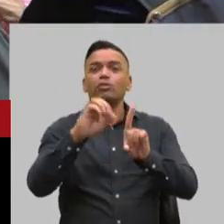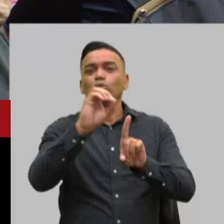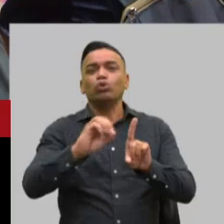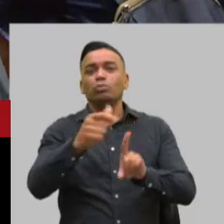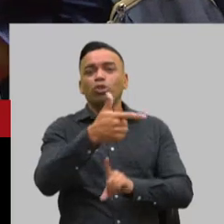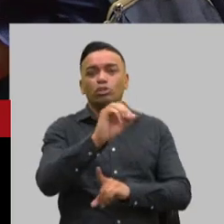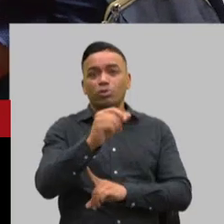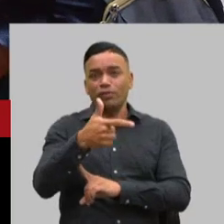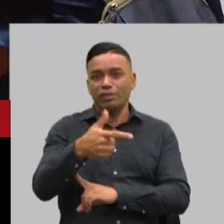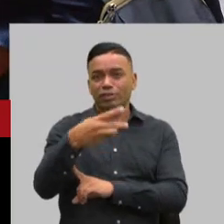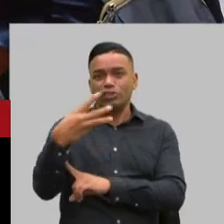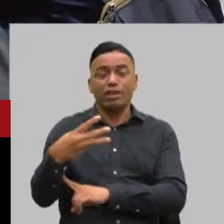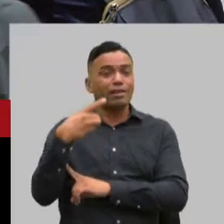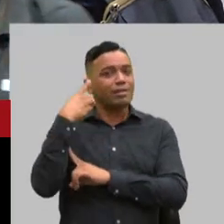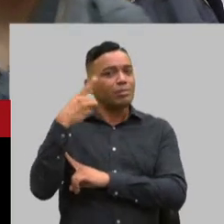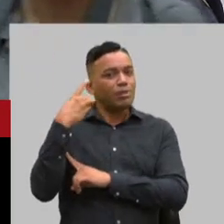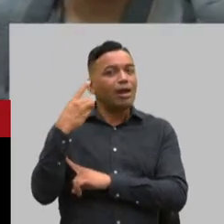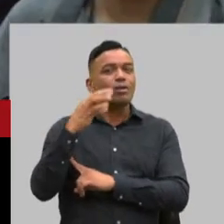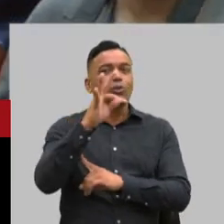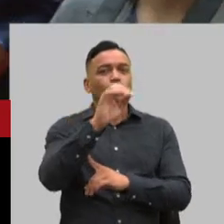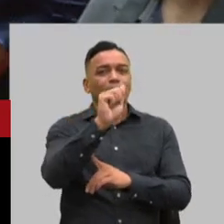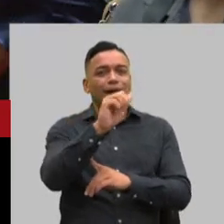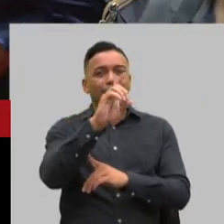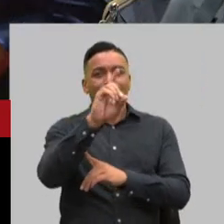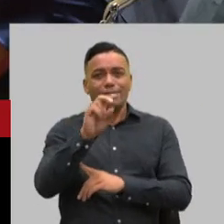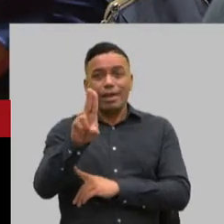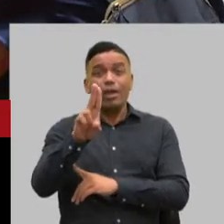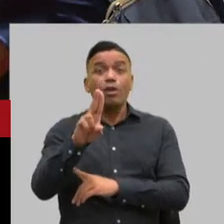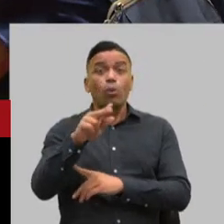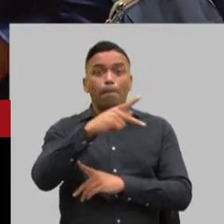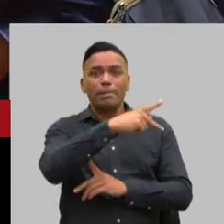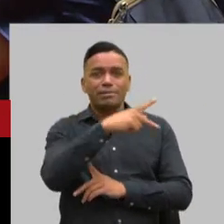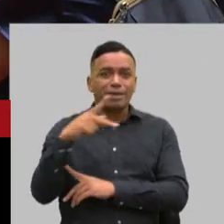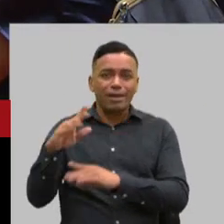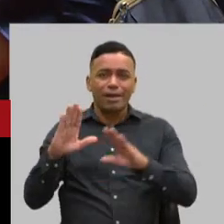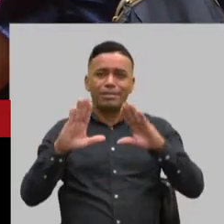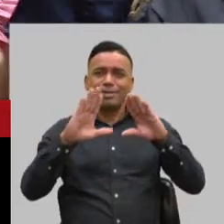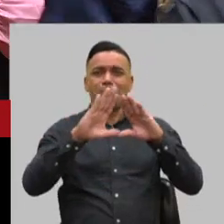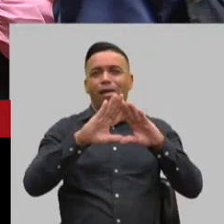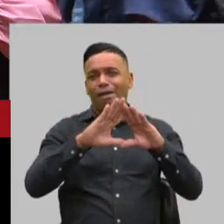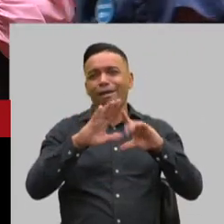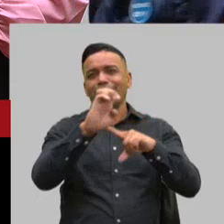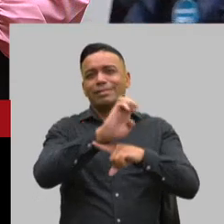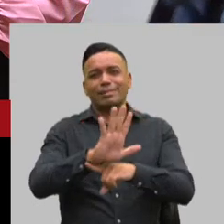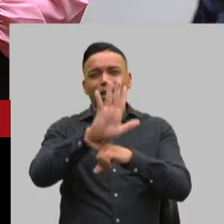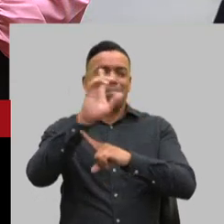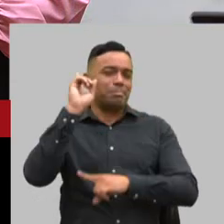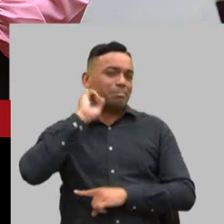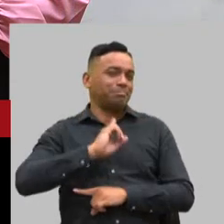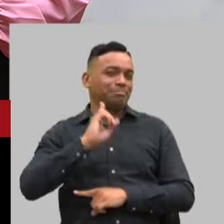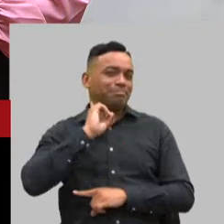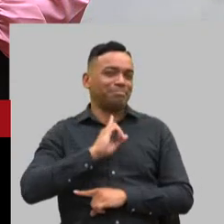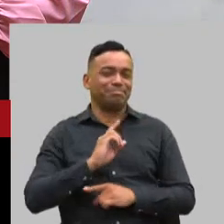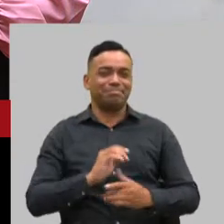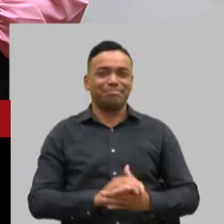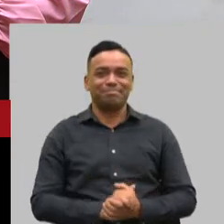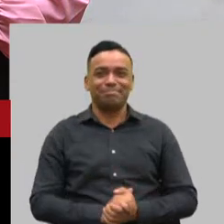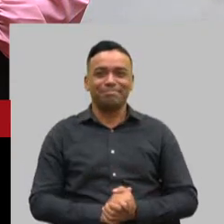Deputado Tadeu Martins Leite, presidente da Assembleia Legislativa do Estado de Minas